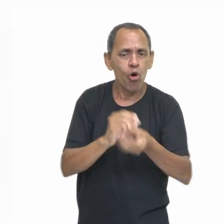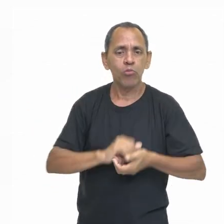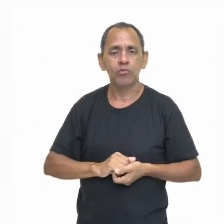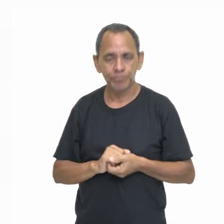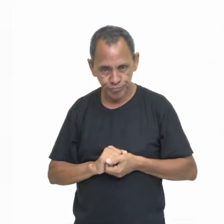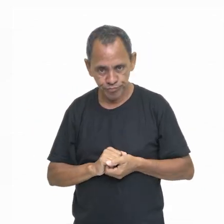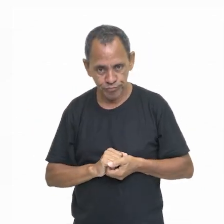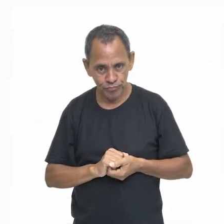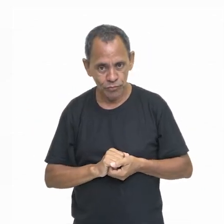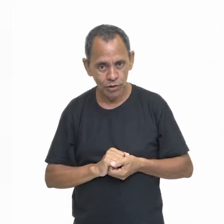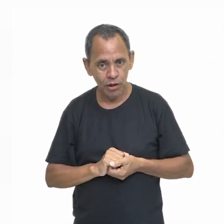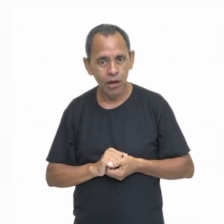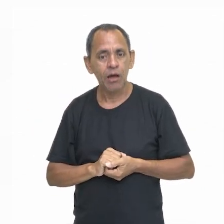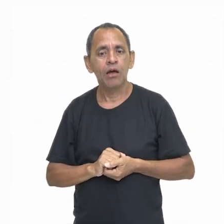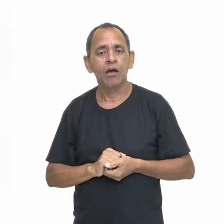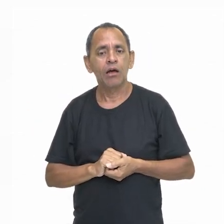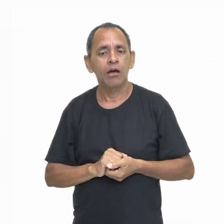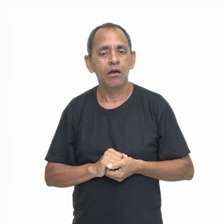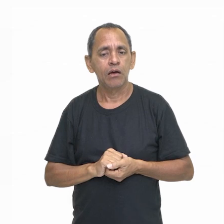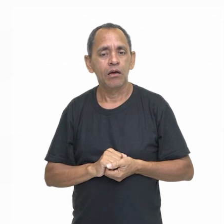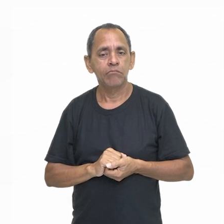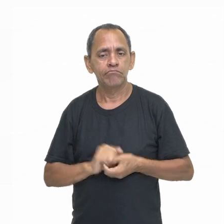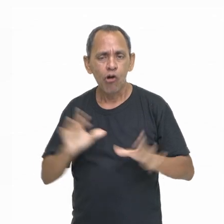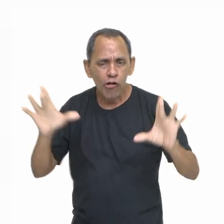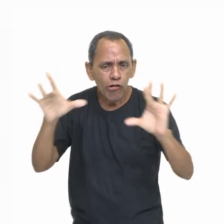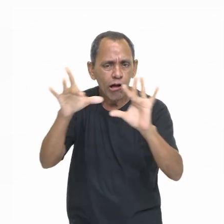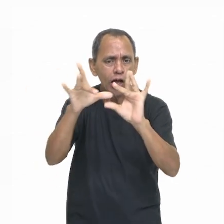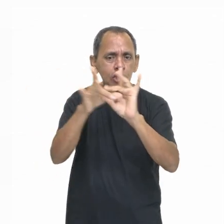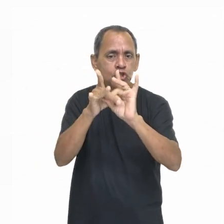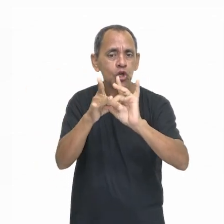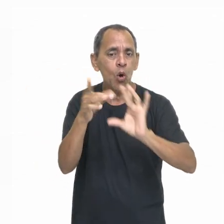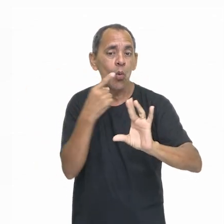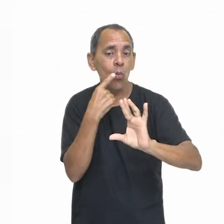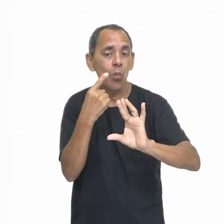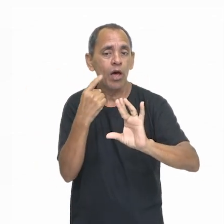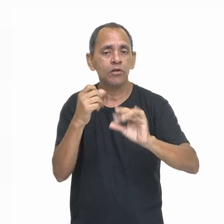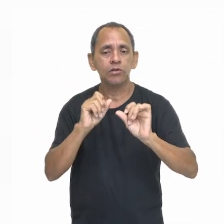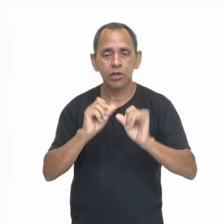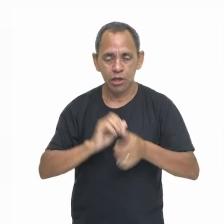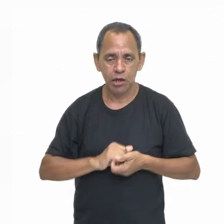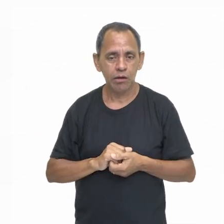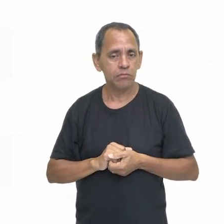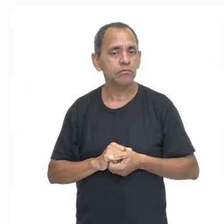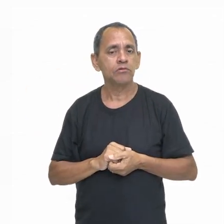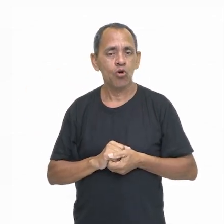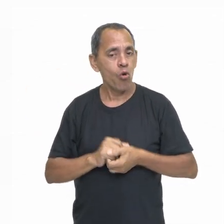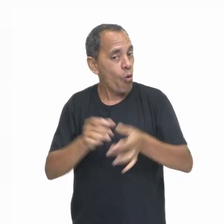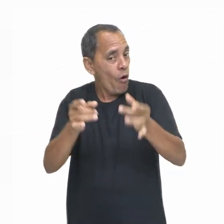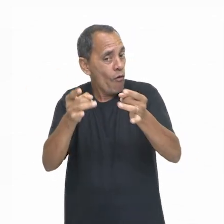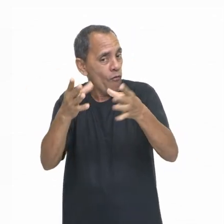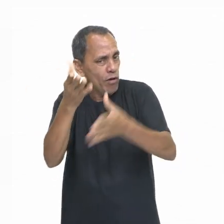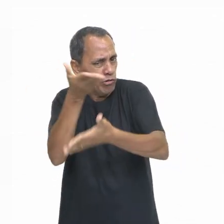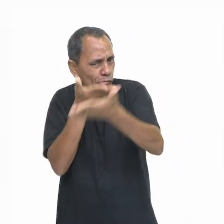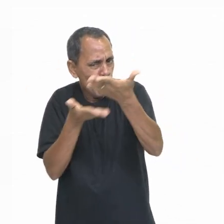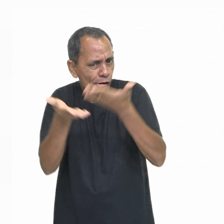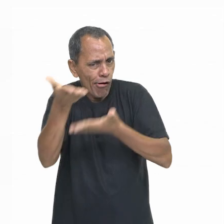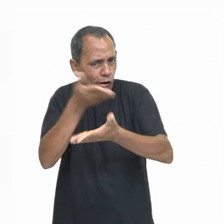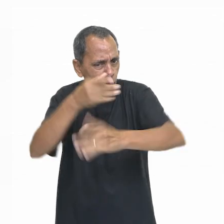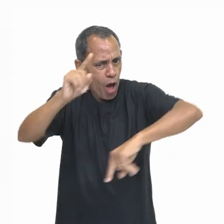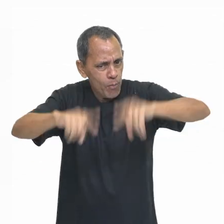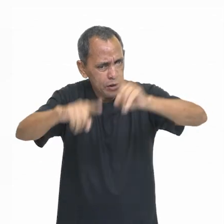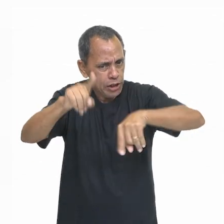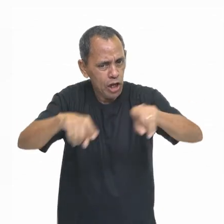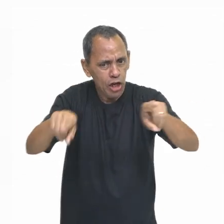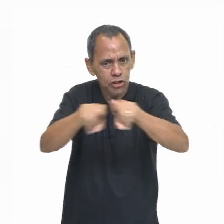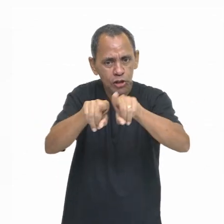conexão íntima, uma conexão próxima com o quê? Com o mercado, com a troca de mercadorias e